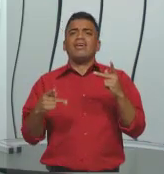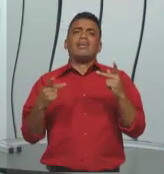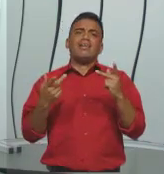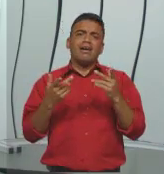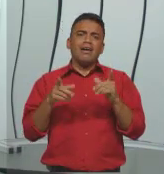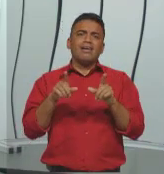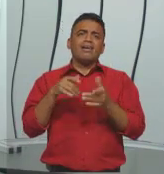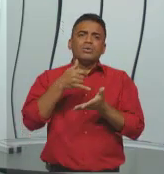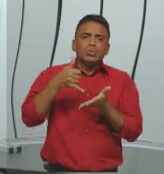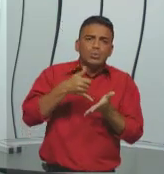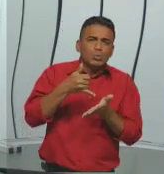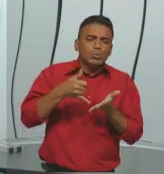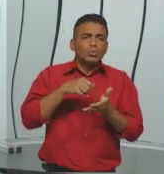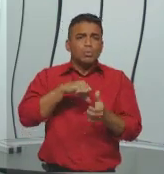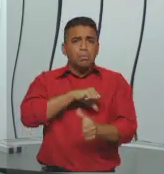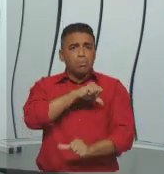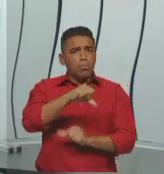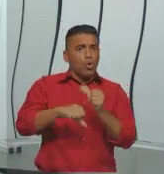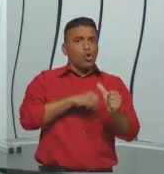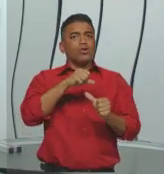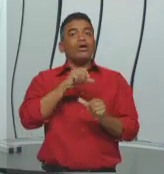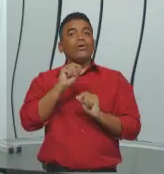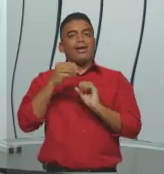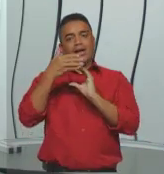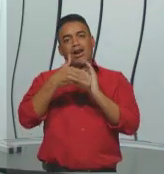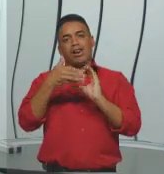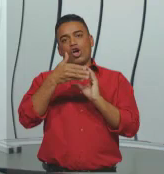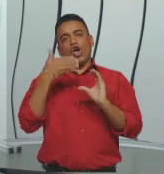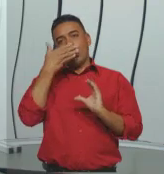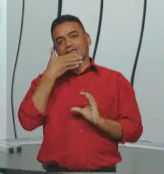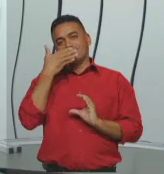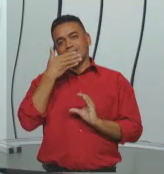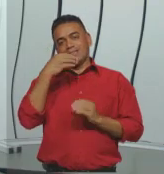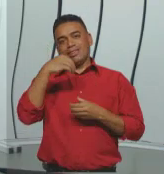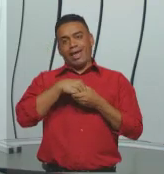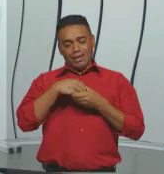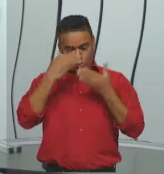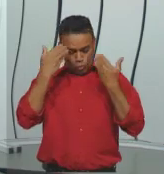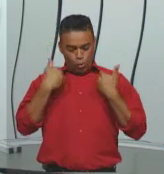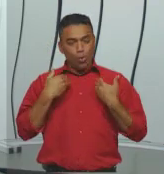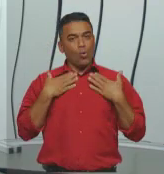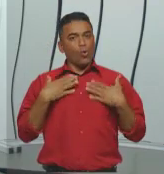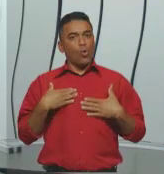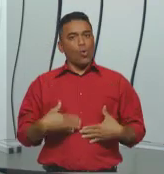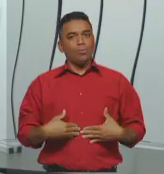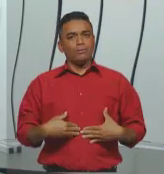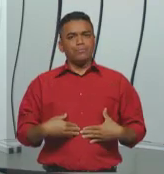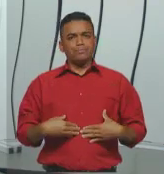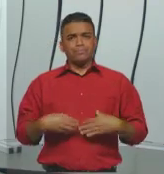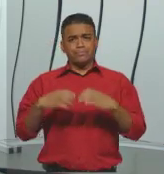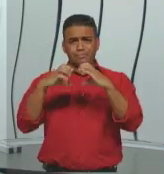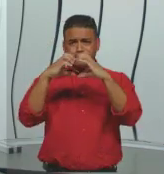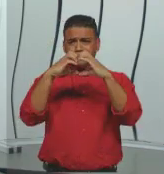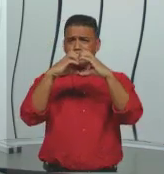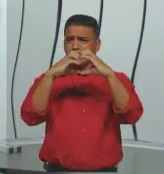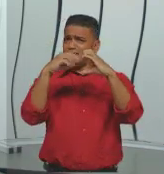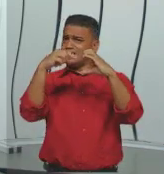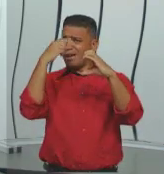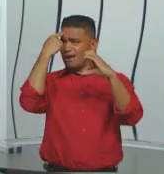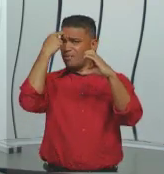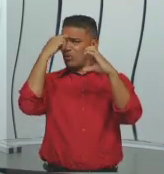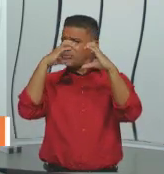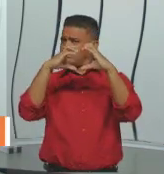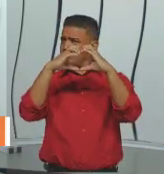transformados em glicose no nosso organismo? Só para vocês terem uma ideia, o nosso cérebro ele se alimenta